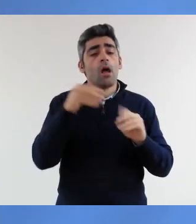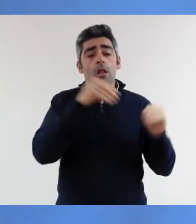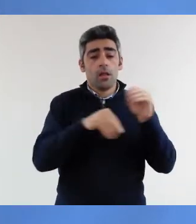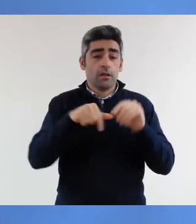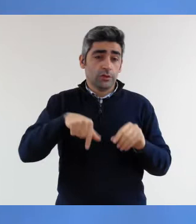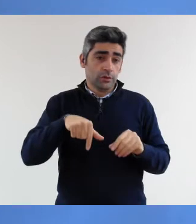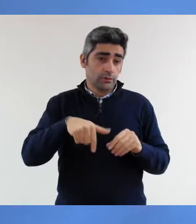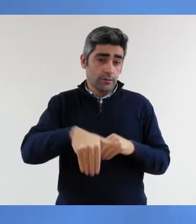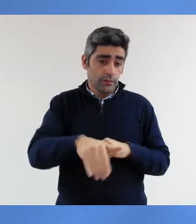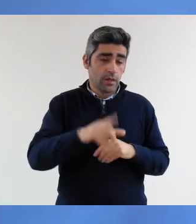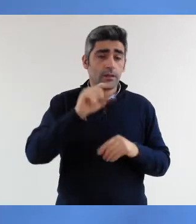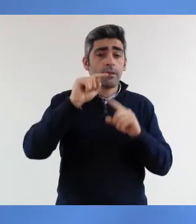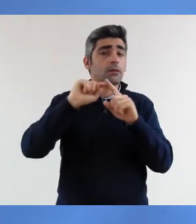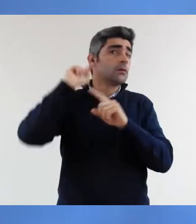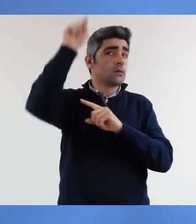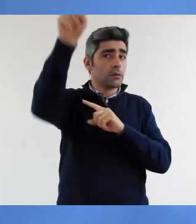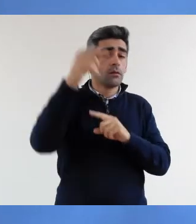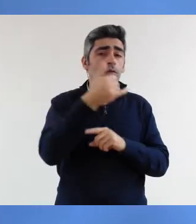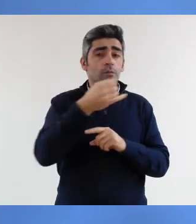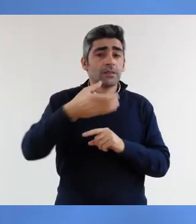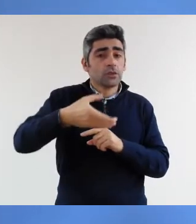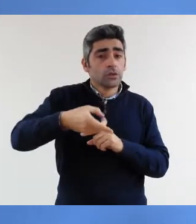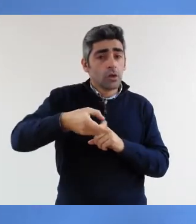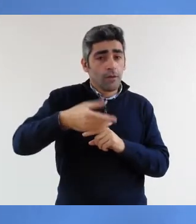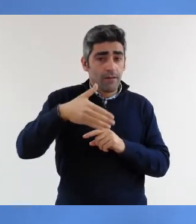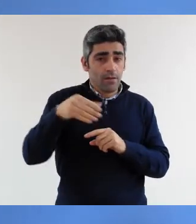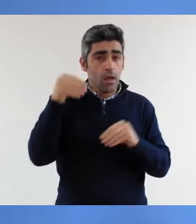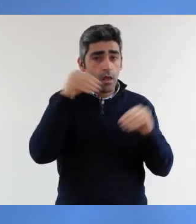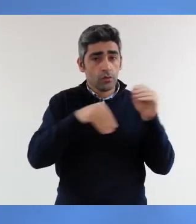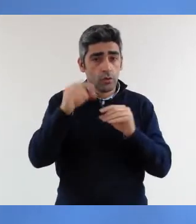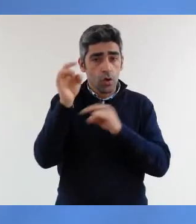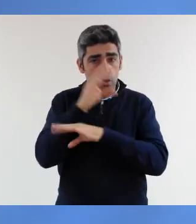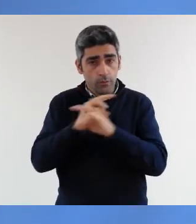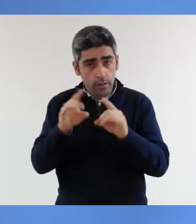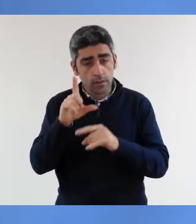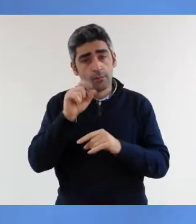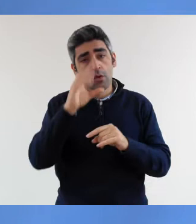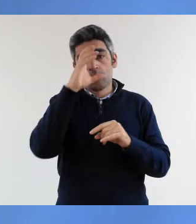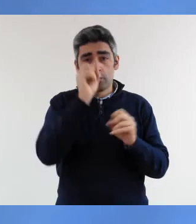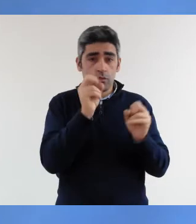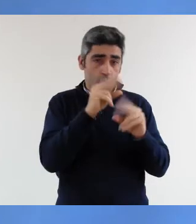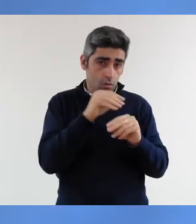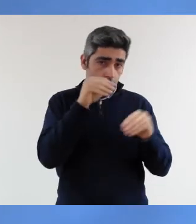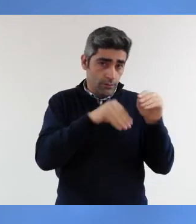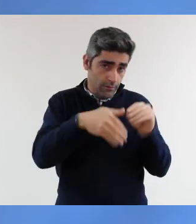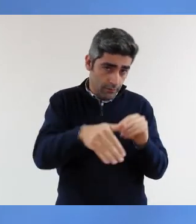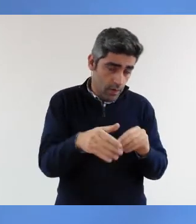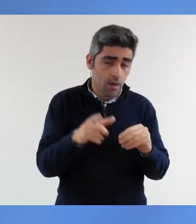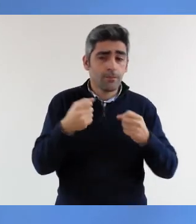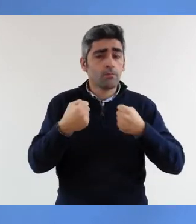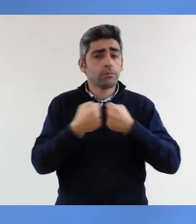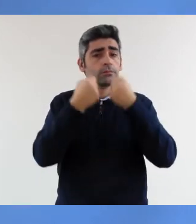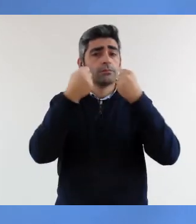variados em anos eleitorais como este o 2019 é quebrar eleições europeias e